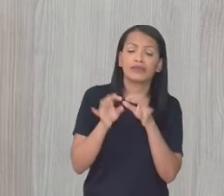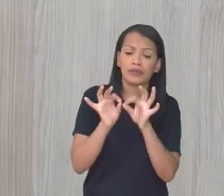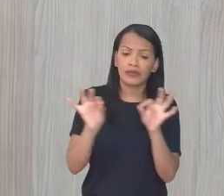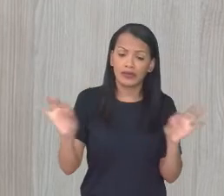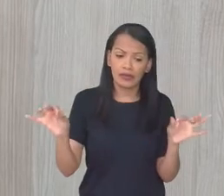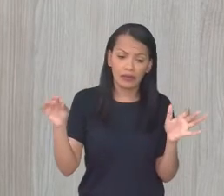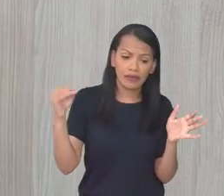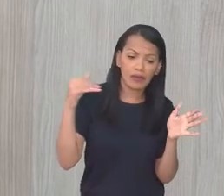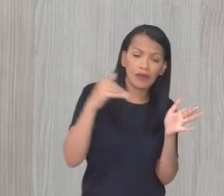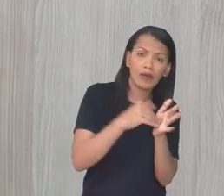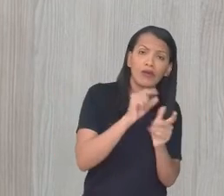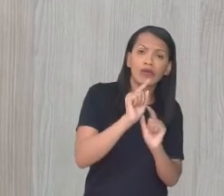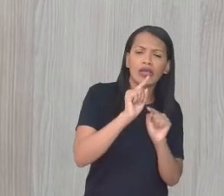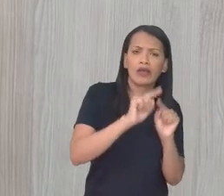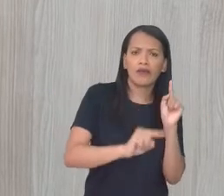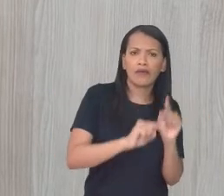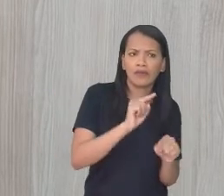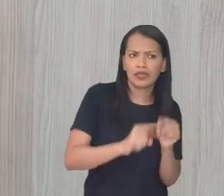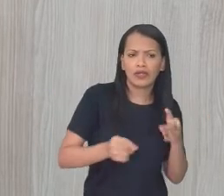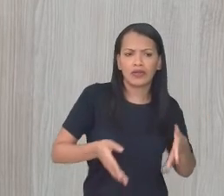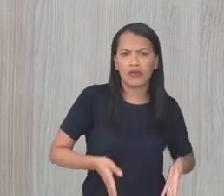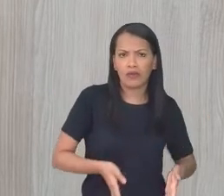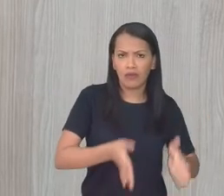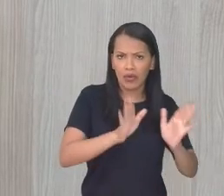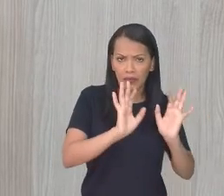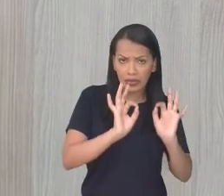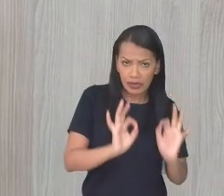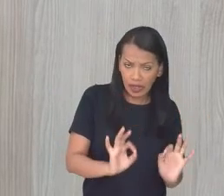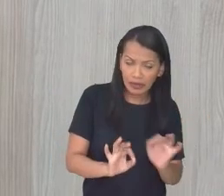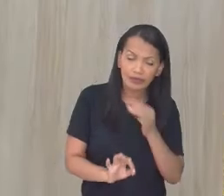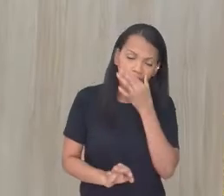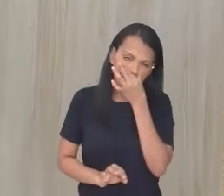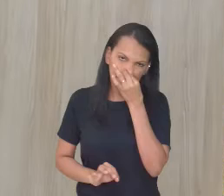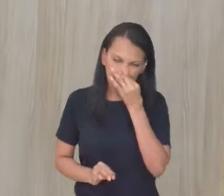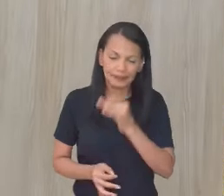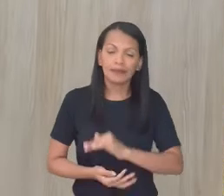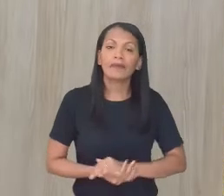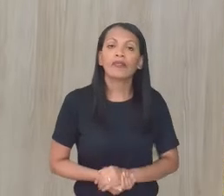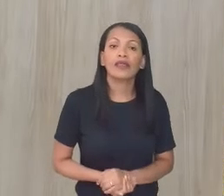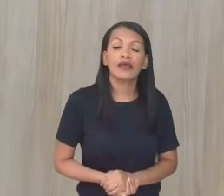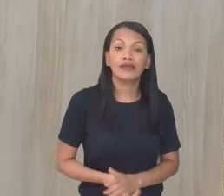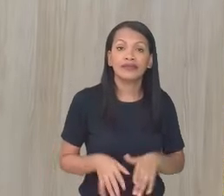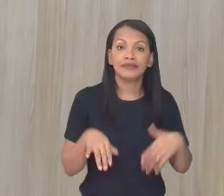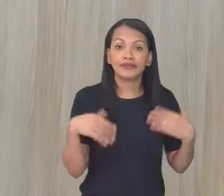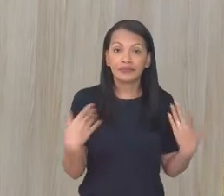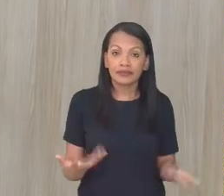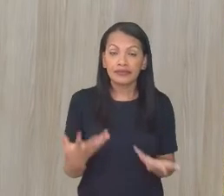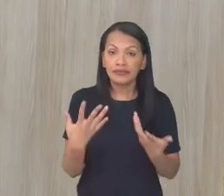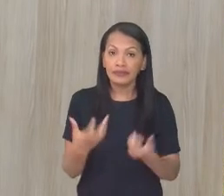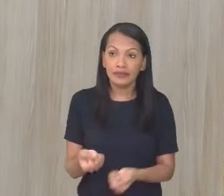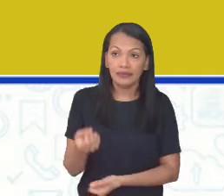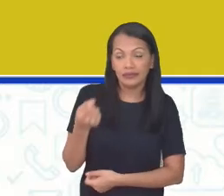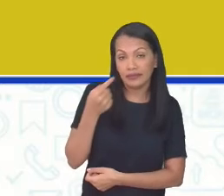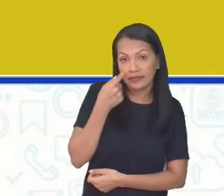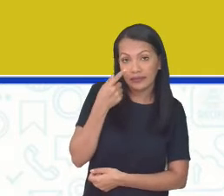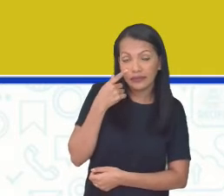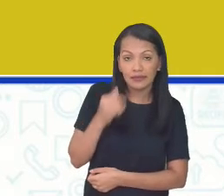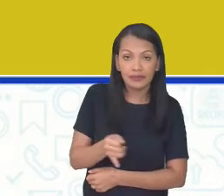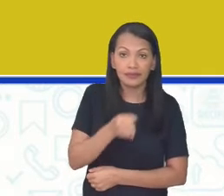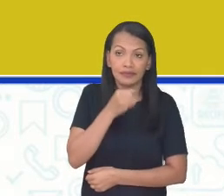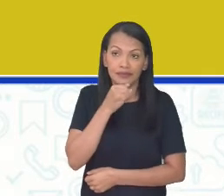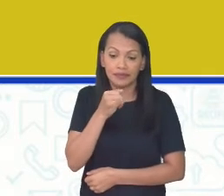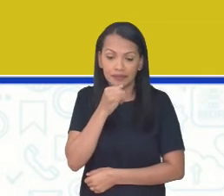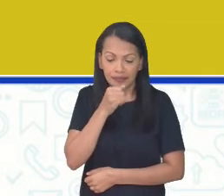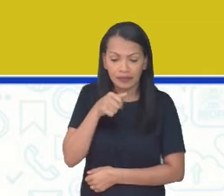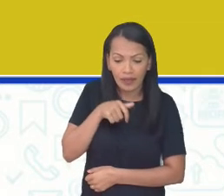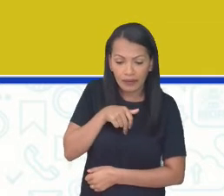meu objeto, ou seja, o caminho substantivo. Sim. Então, vamos lá, não é? Nesse exemplo citado, né? Eu